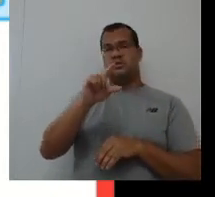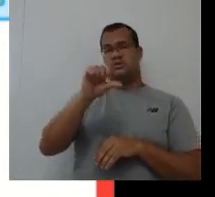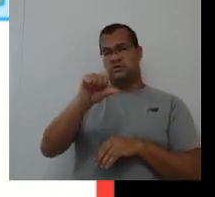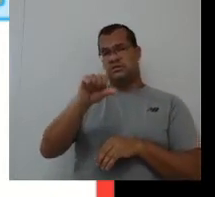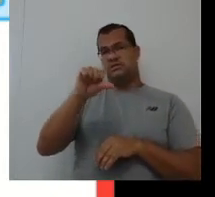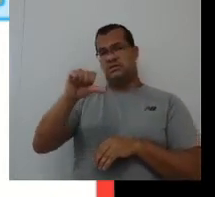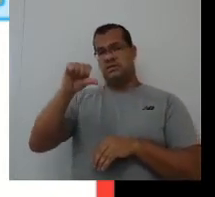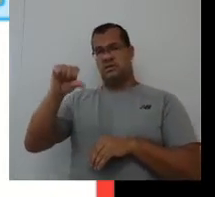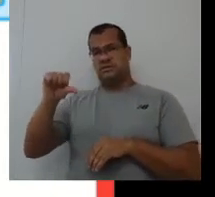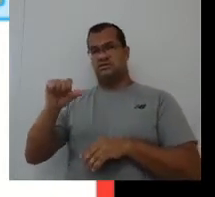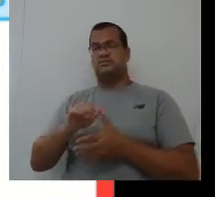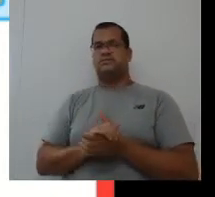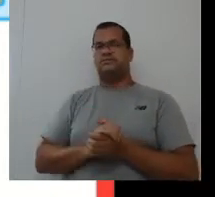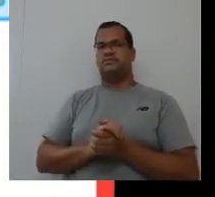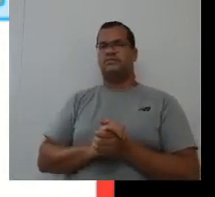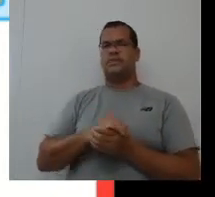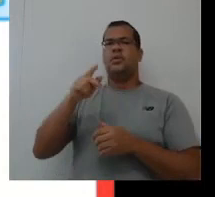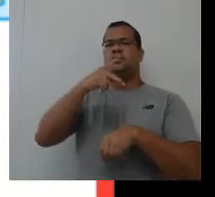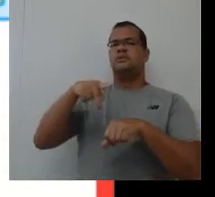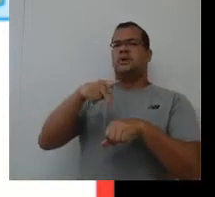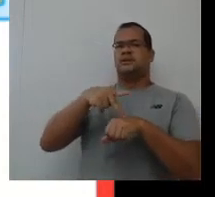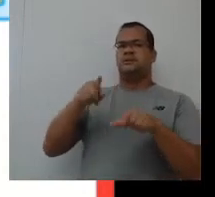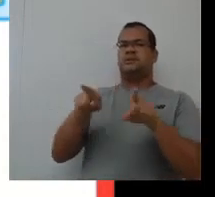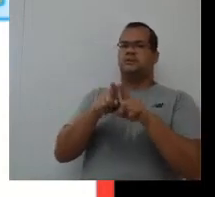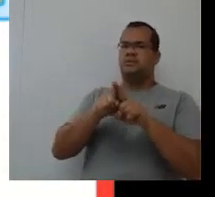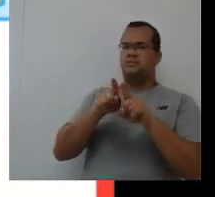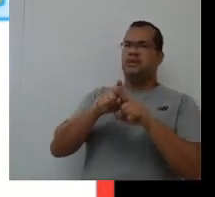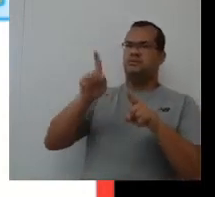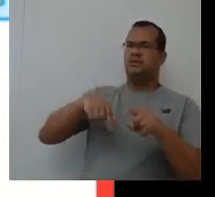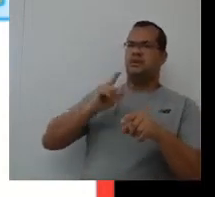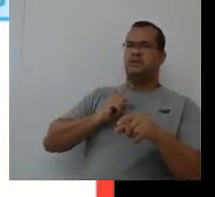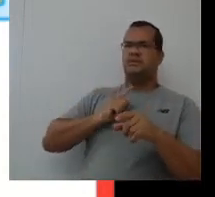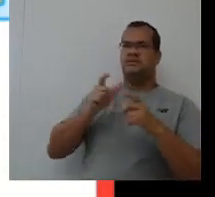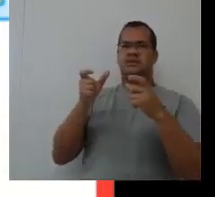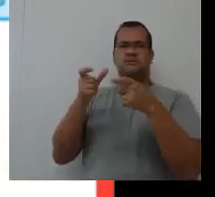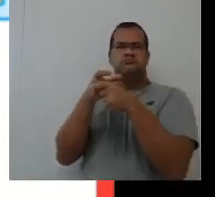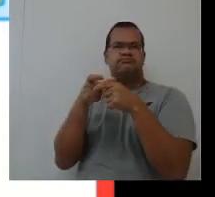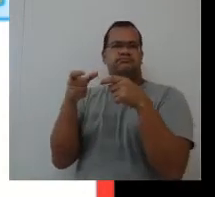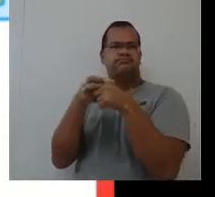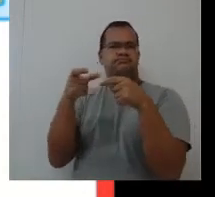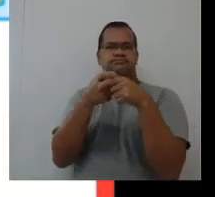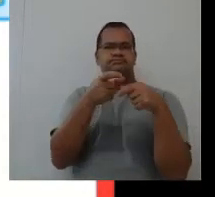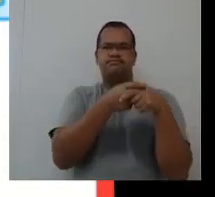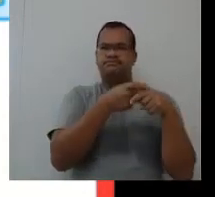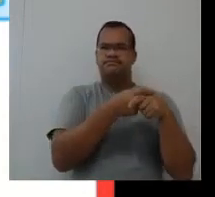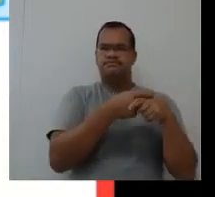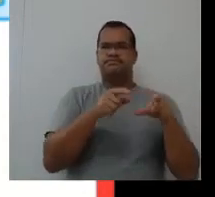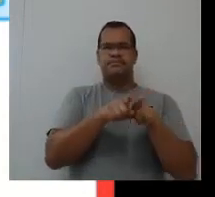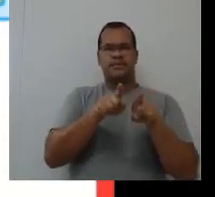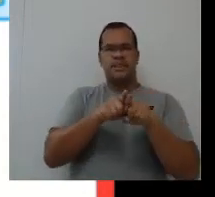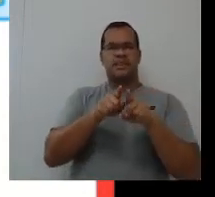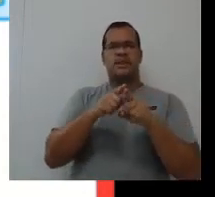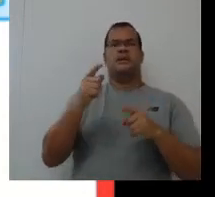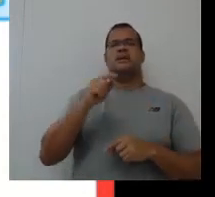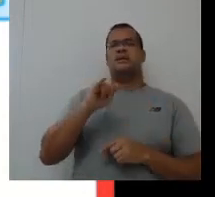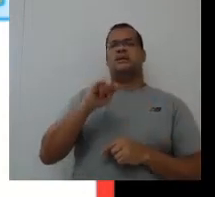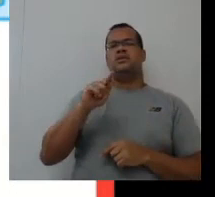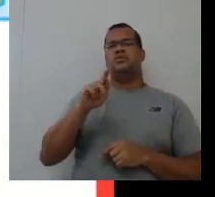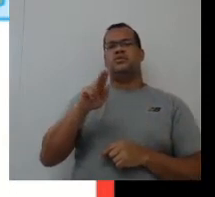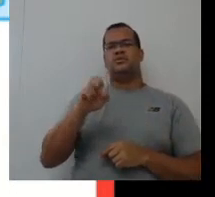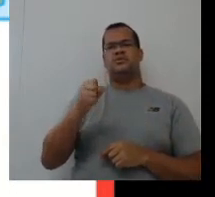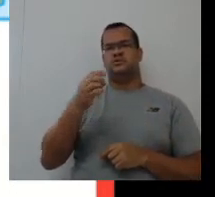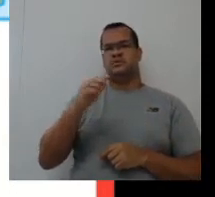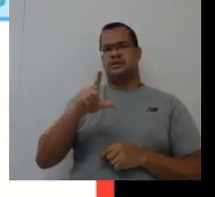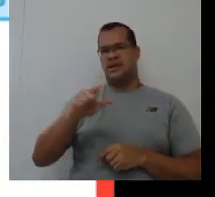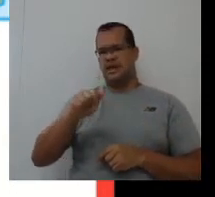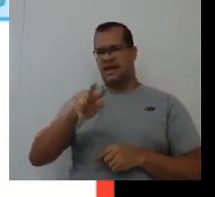ali da parte mais central, também teve seus territórios diminuídos, né? Por exemplo, a Iugoslávia, ela foi criada